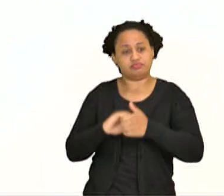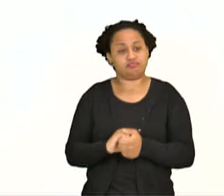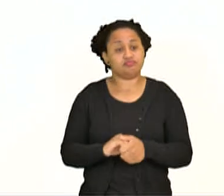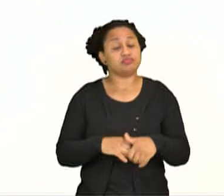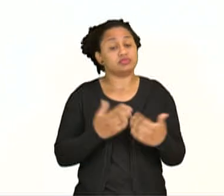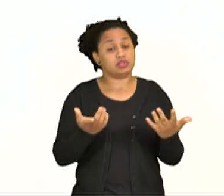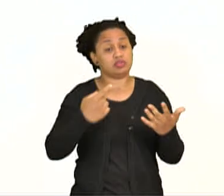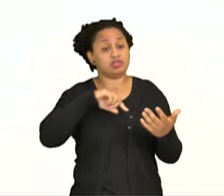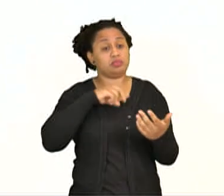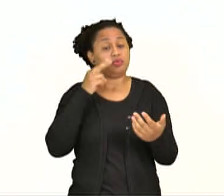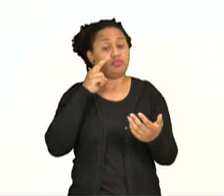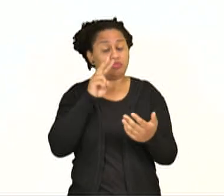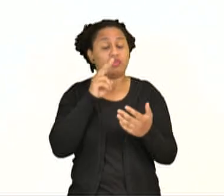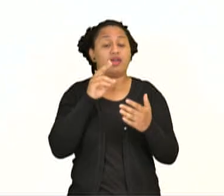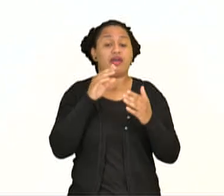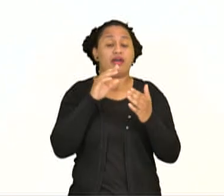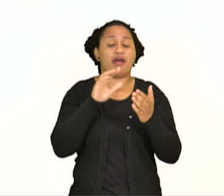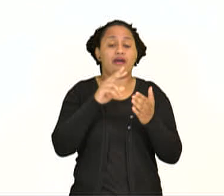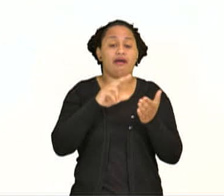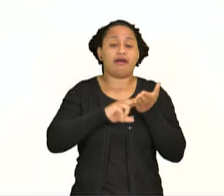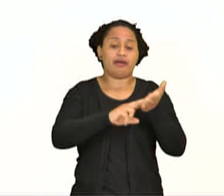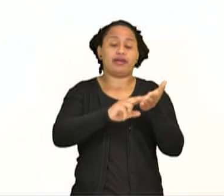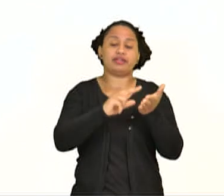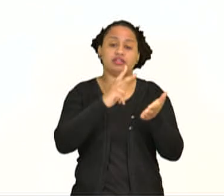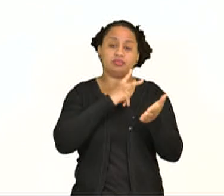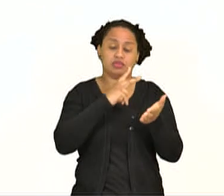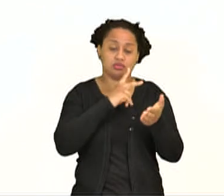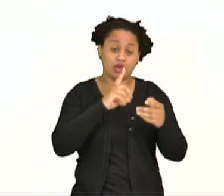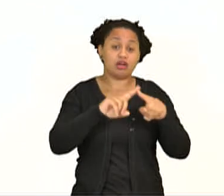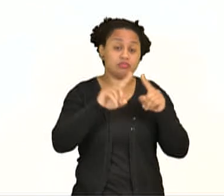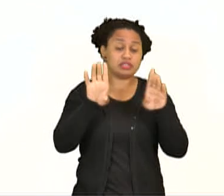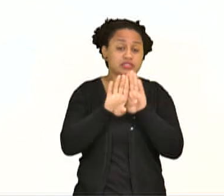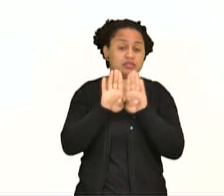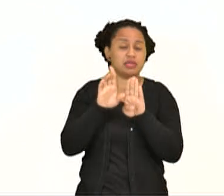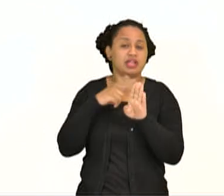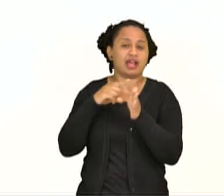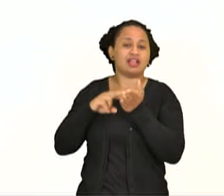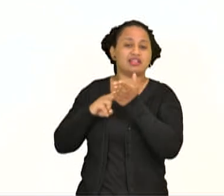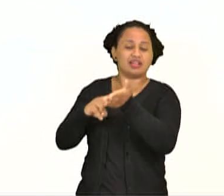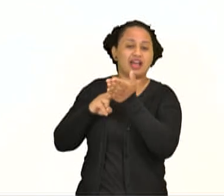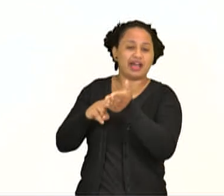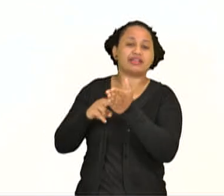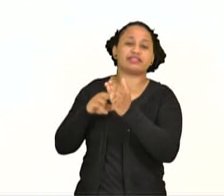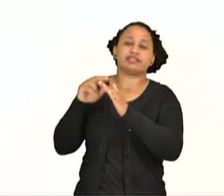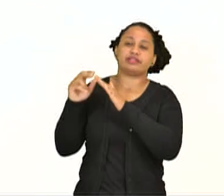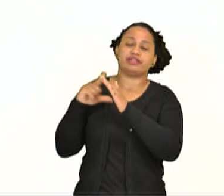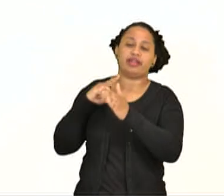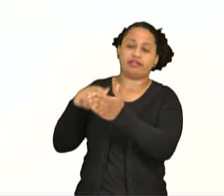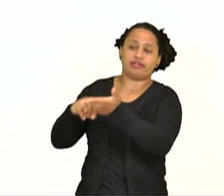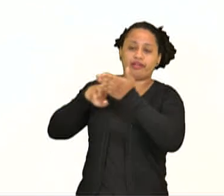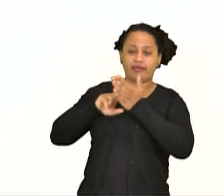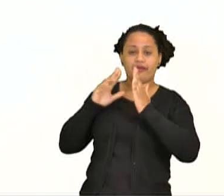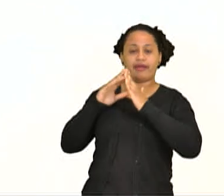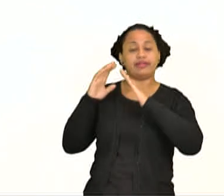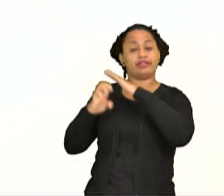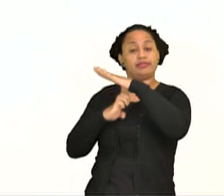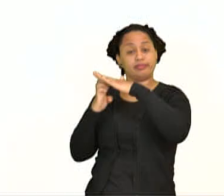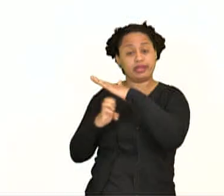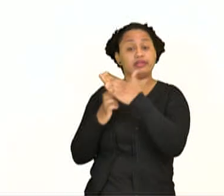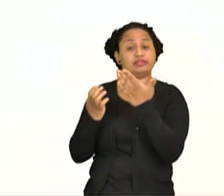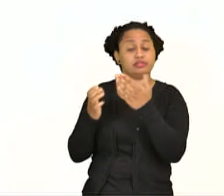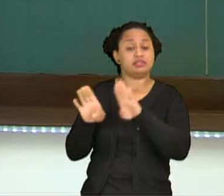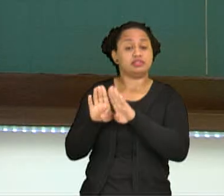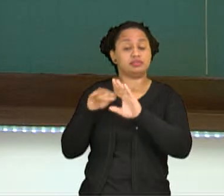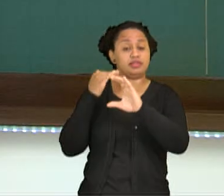carta pessoal, mas também tem aquela carta que vocês recebem às vezes de empresas em casa, que é a carta comercial. A gente tem o e-mail, né, o